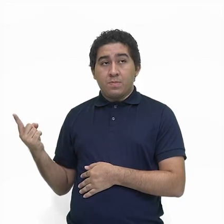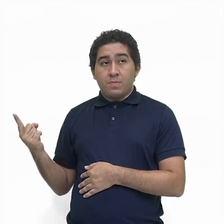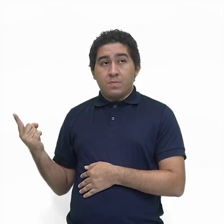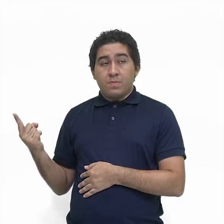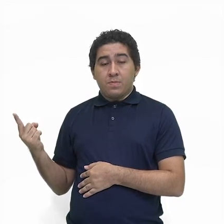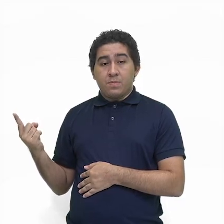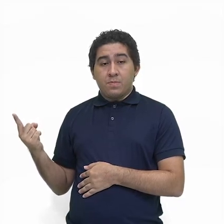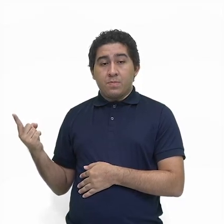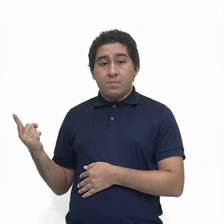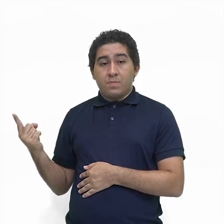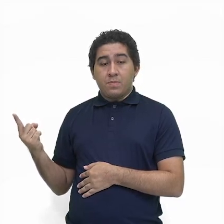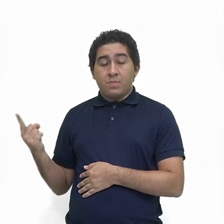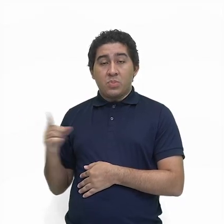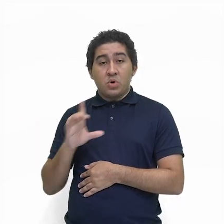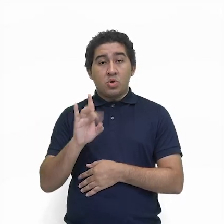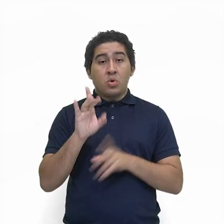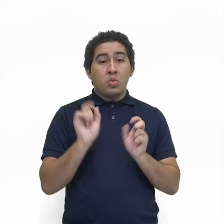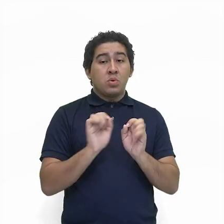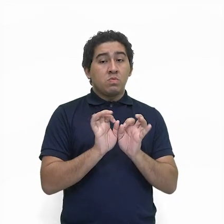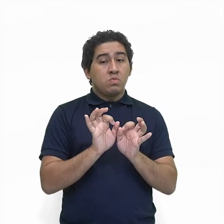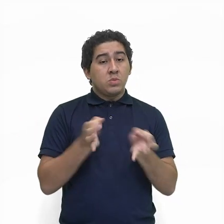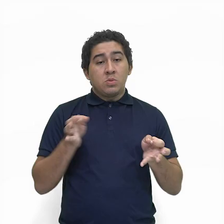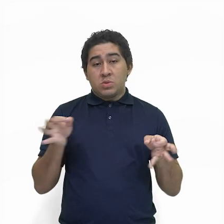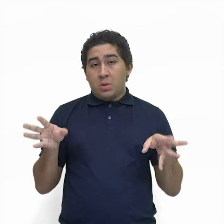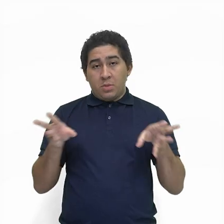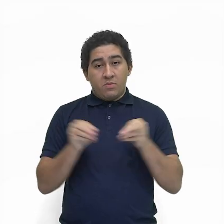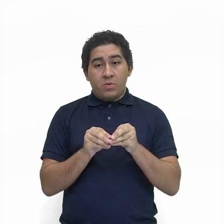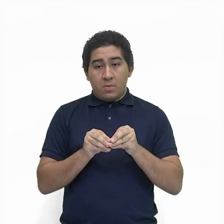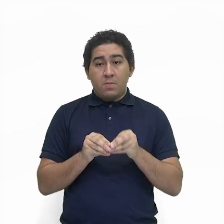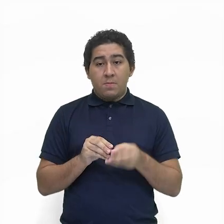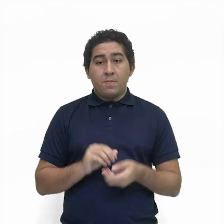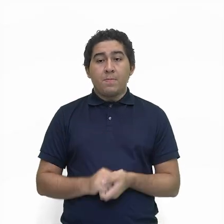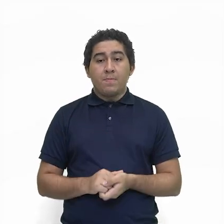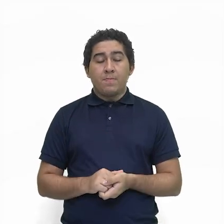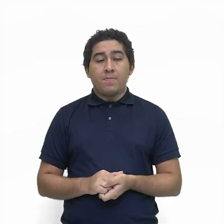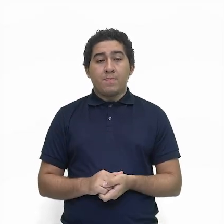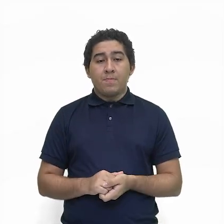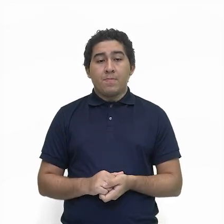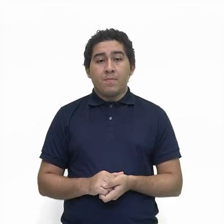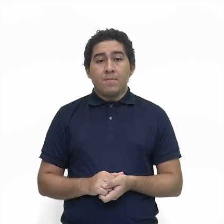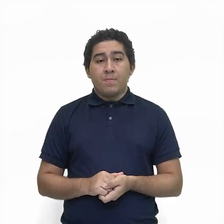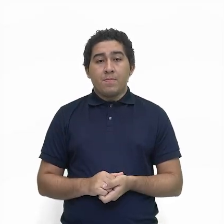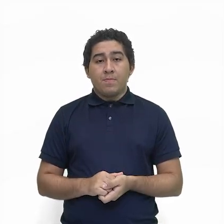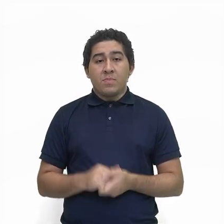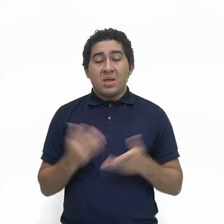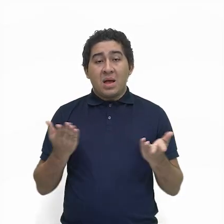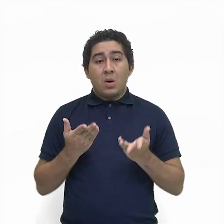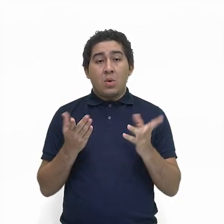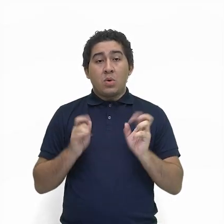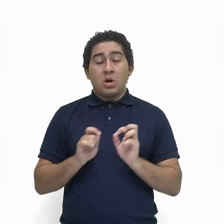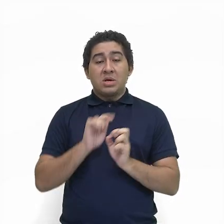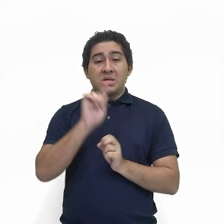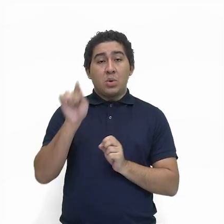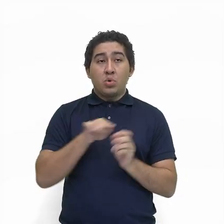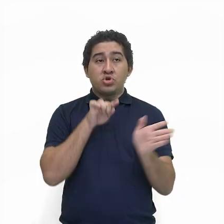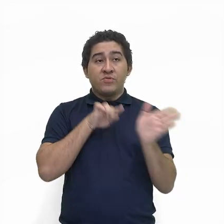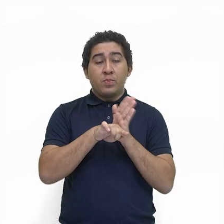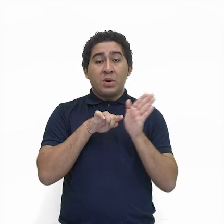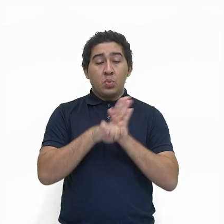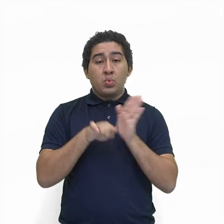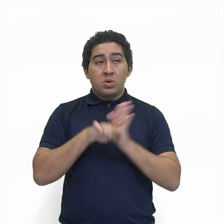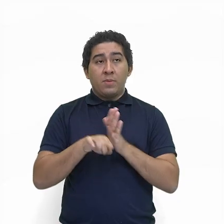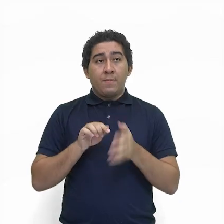mais not. Eu só faço abreviar. Vamos olhar a forma interrogativa? A forma